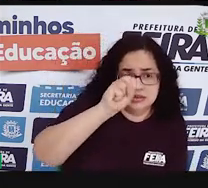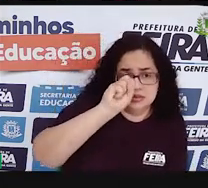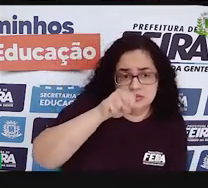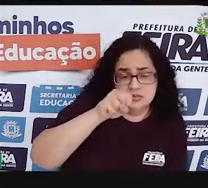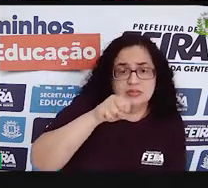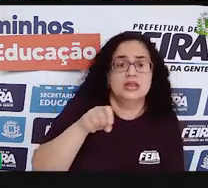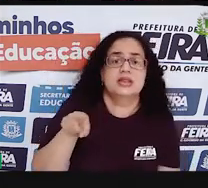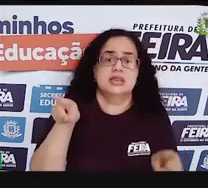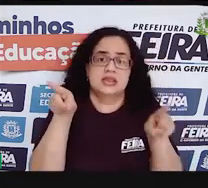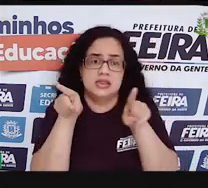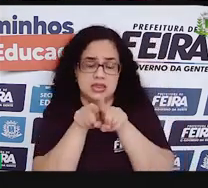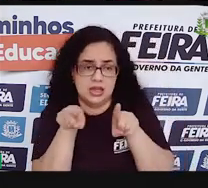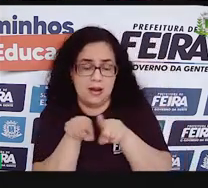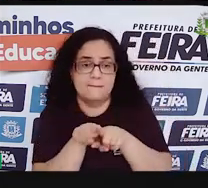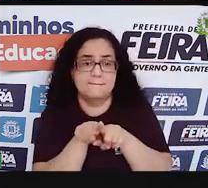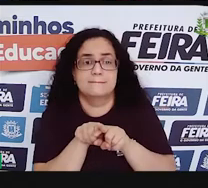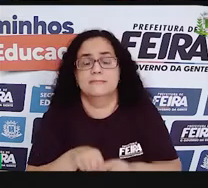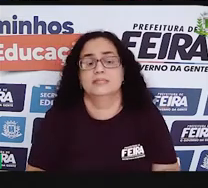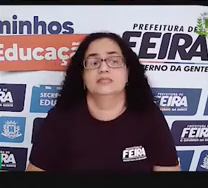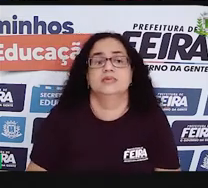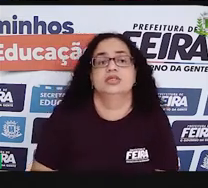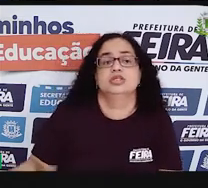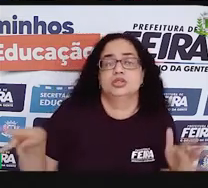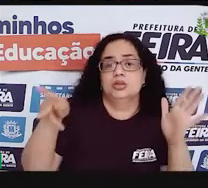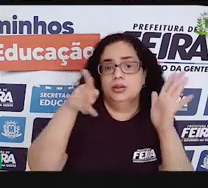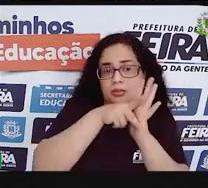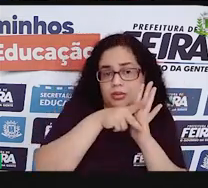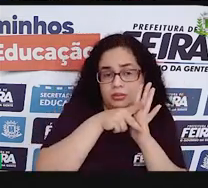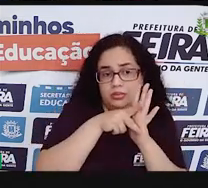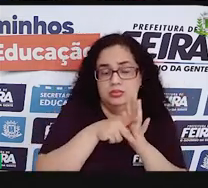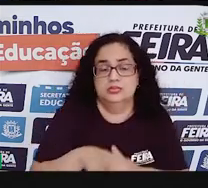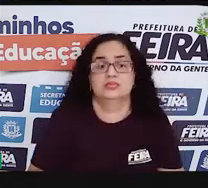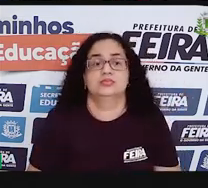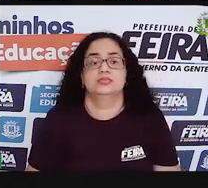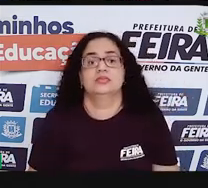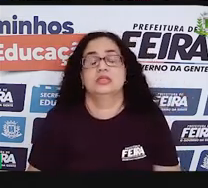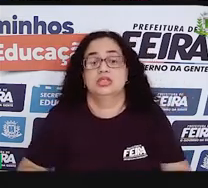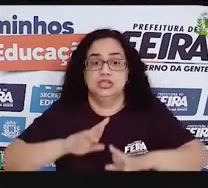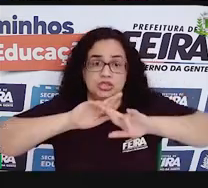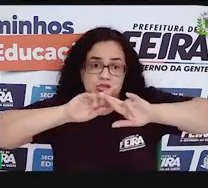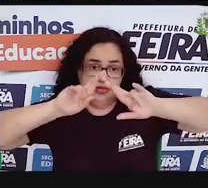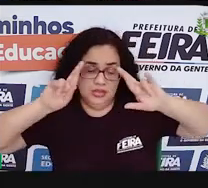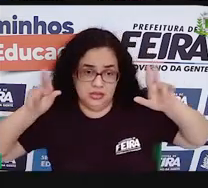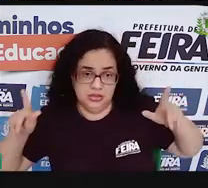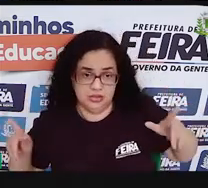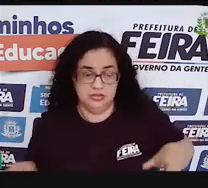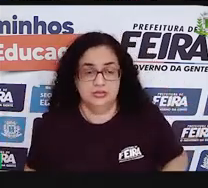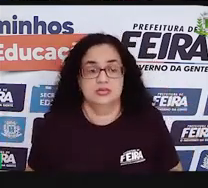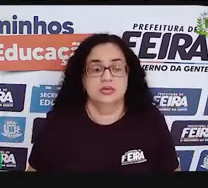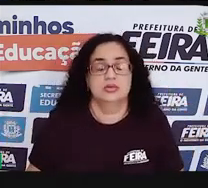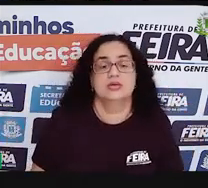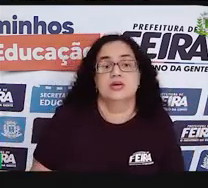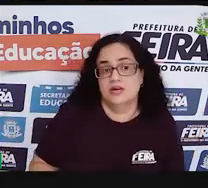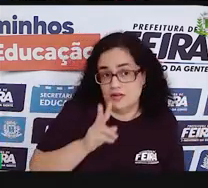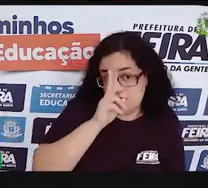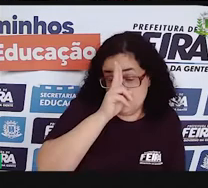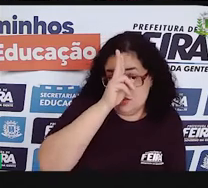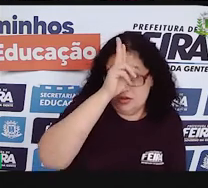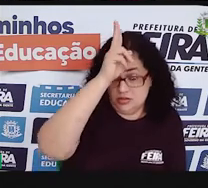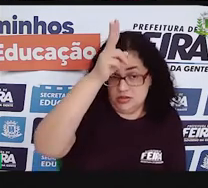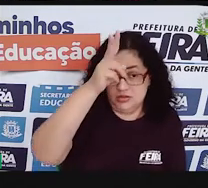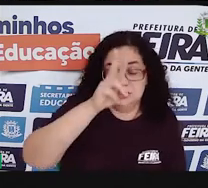materiais também podem ter esta propriedade. De maneiras diferentes, né? Com forças, com